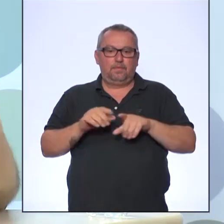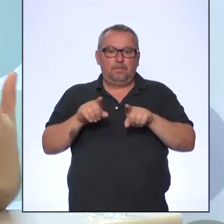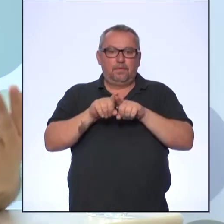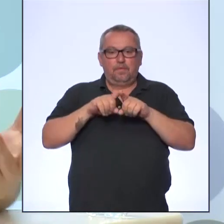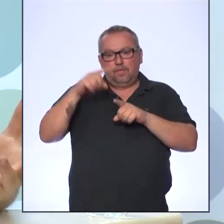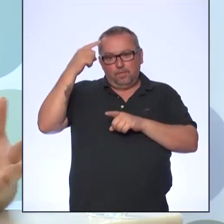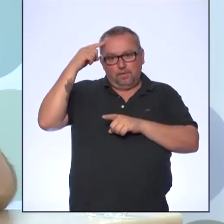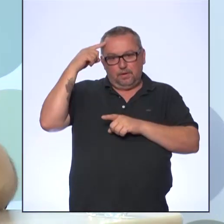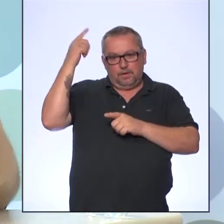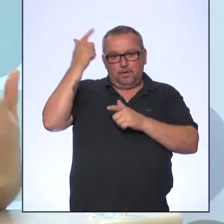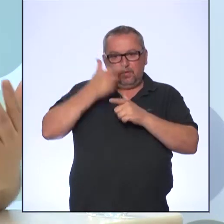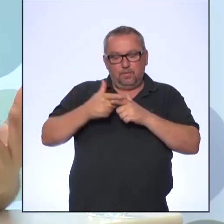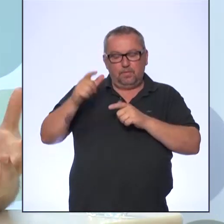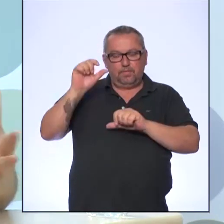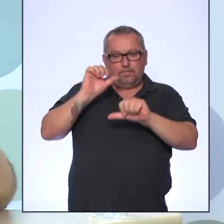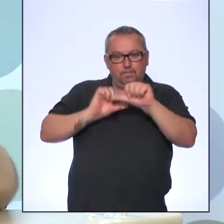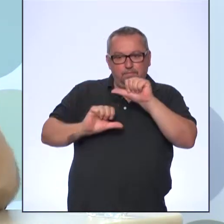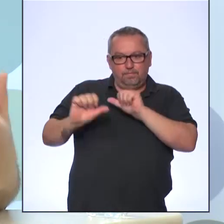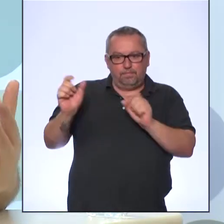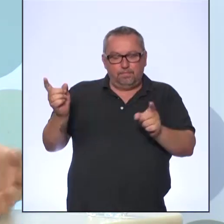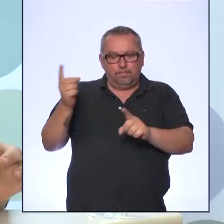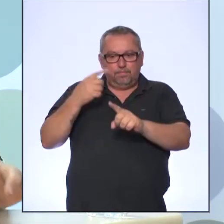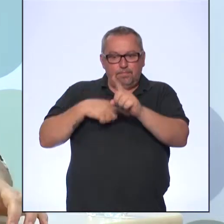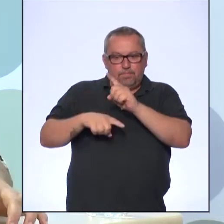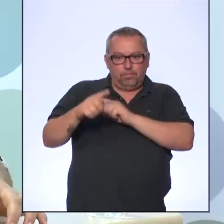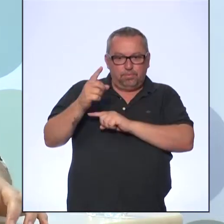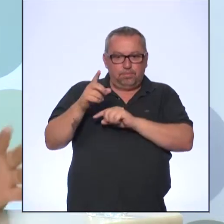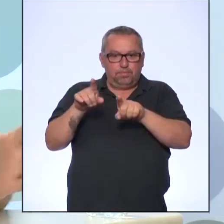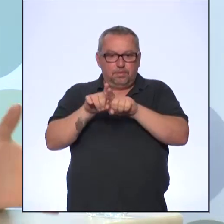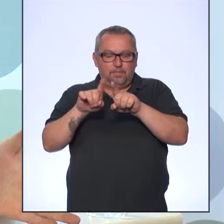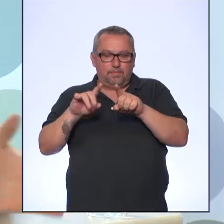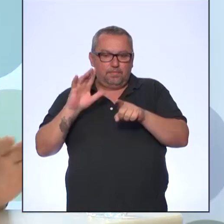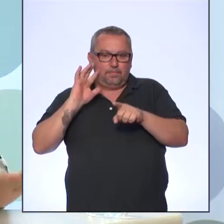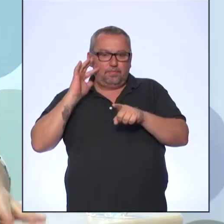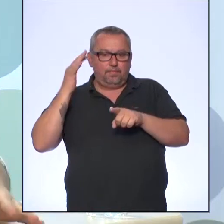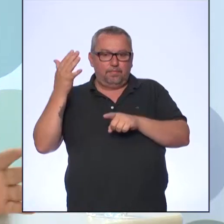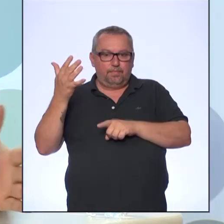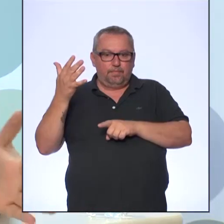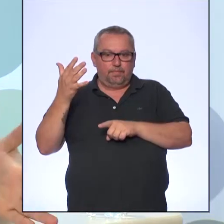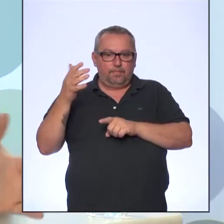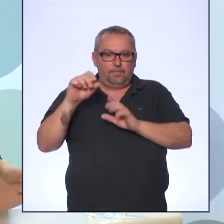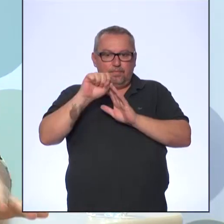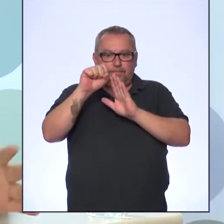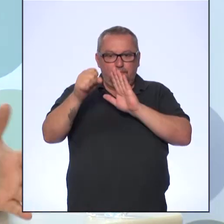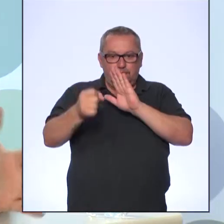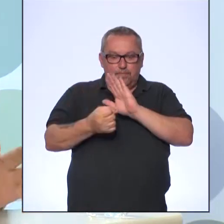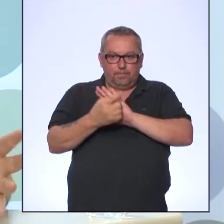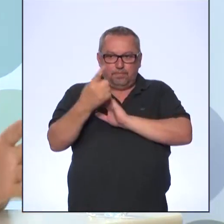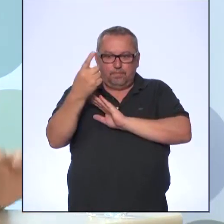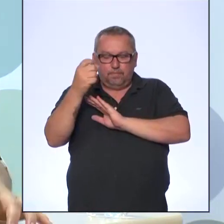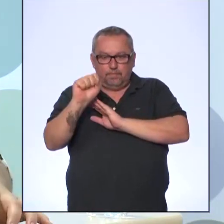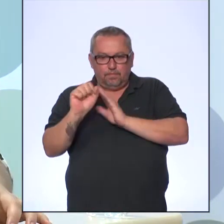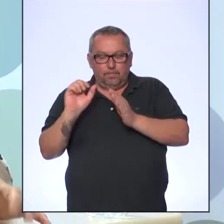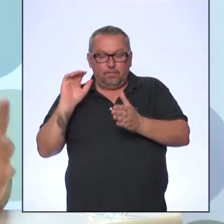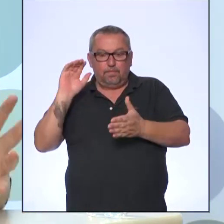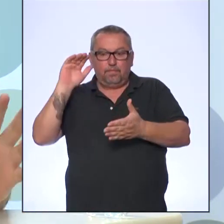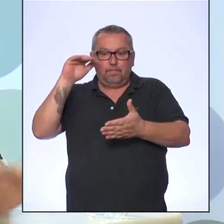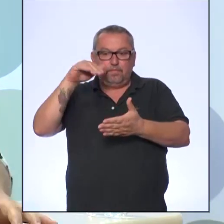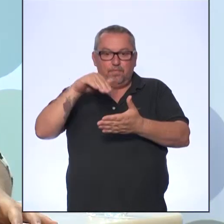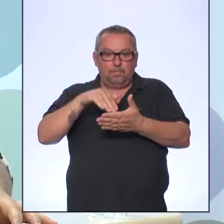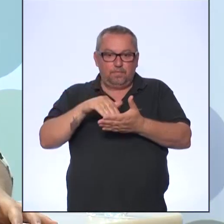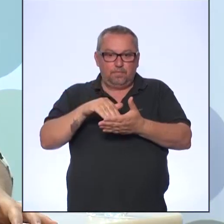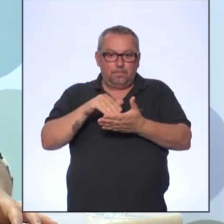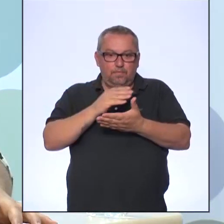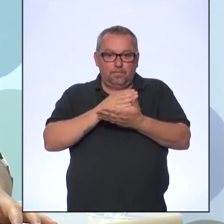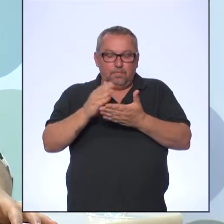refletir um pouco sobre essas transformações que começaram a acontecer no final do século XVIII até o